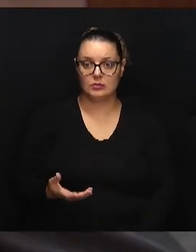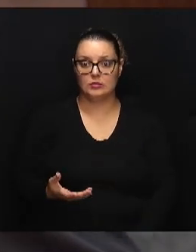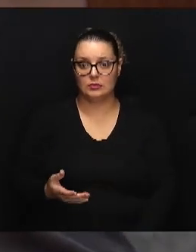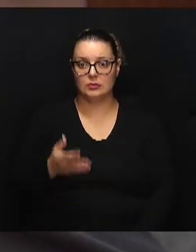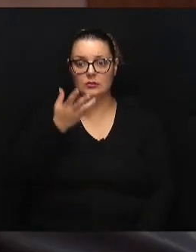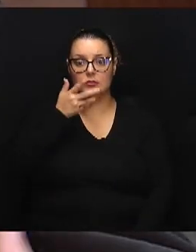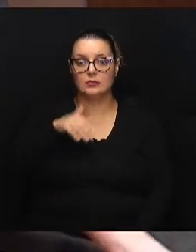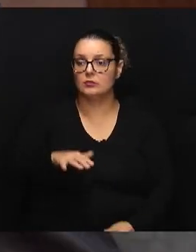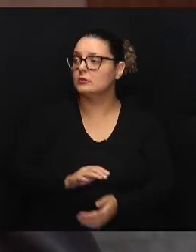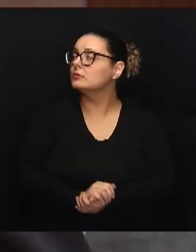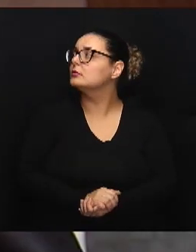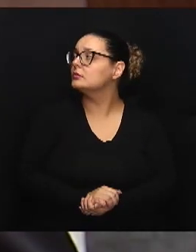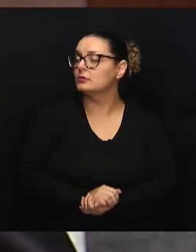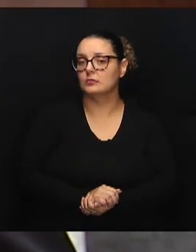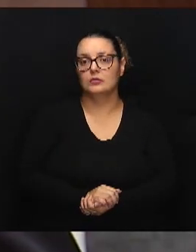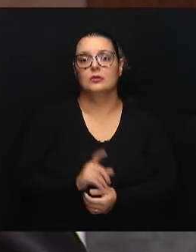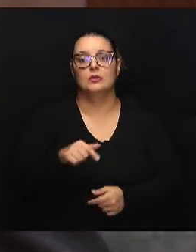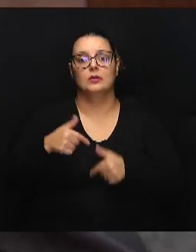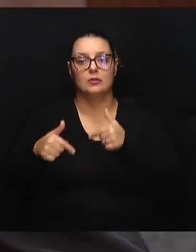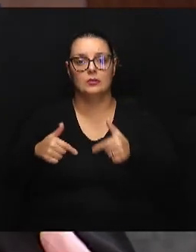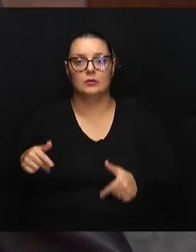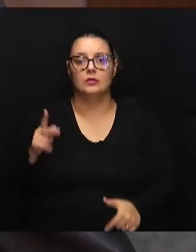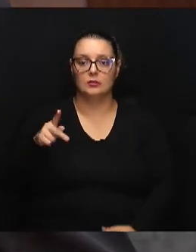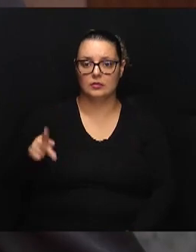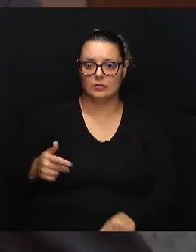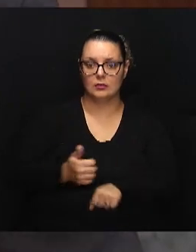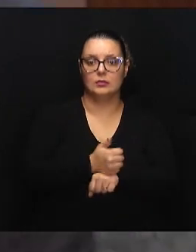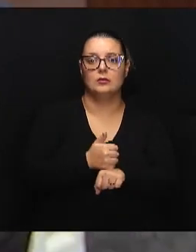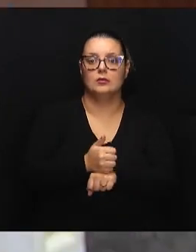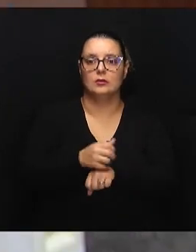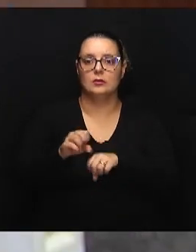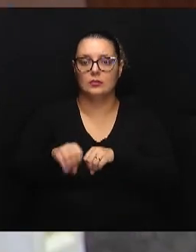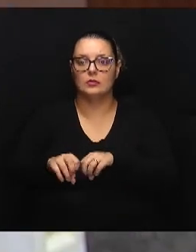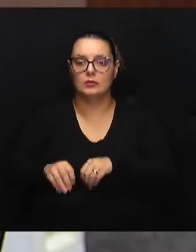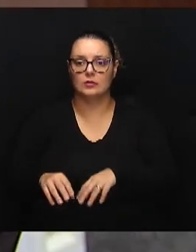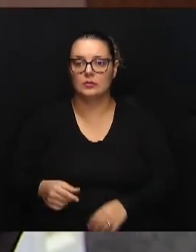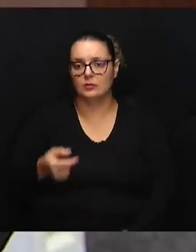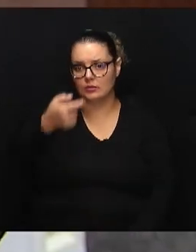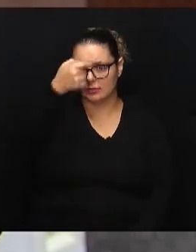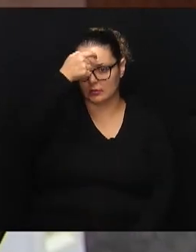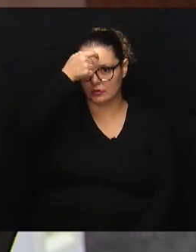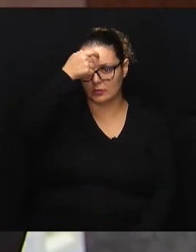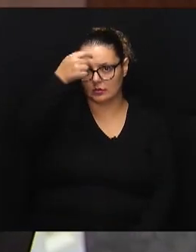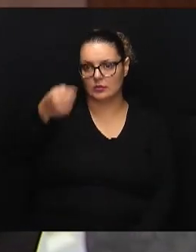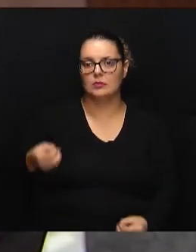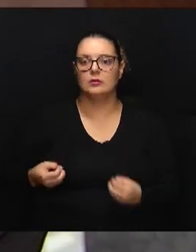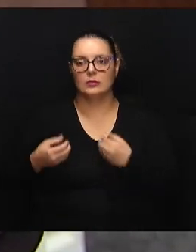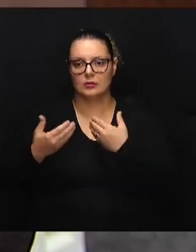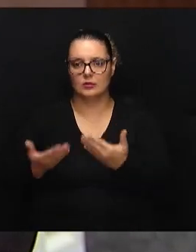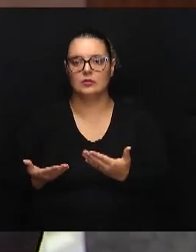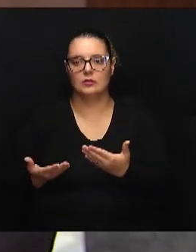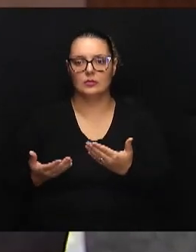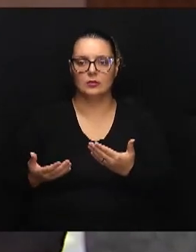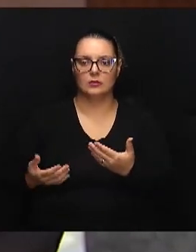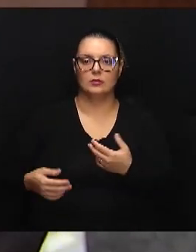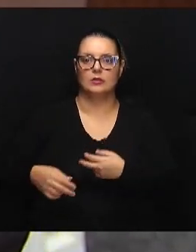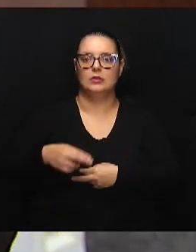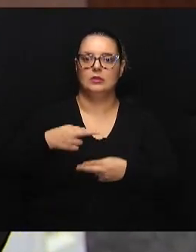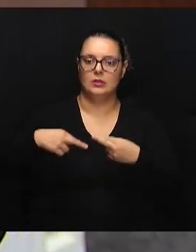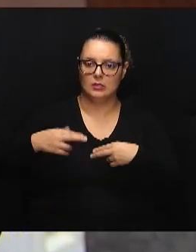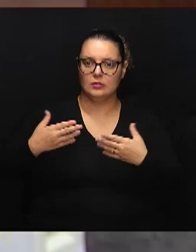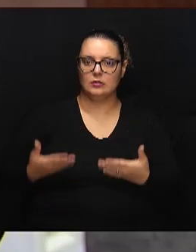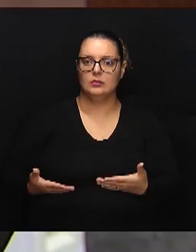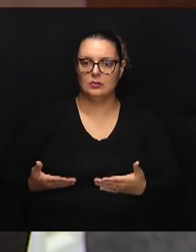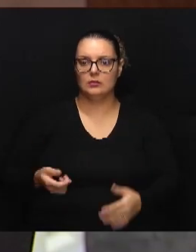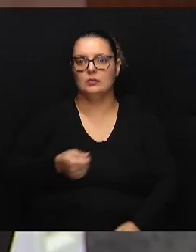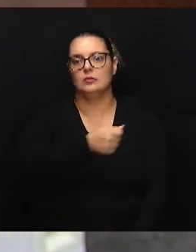pelo trabalho que a gente vai fazer com os professores, com os profissionais da educação, conscientizando, entregando esse laço do professor com o aluno